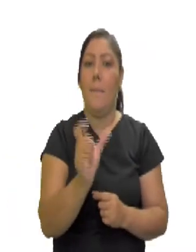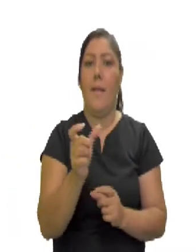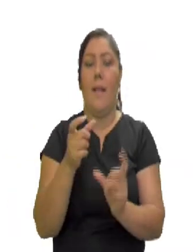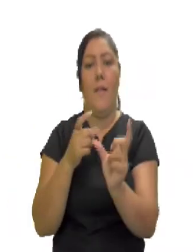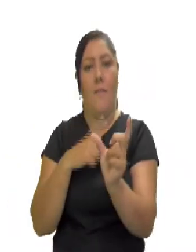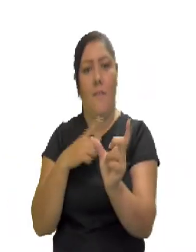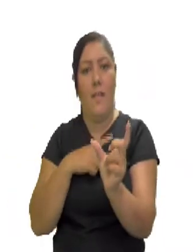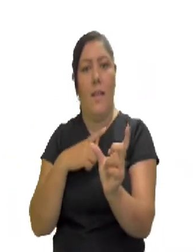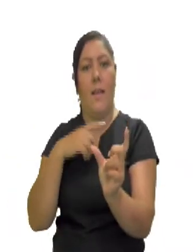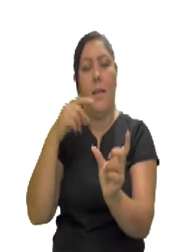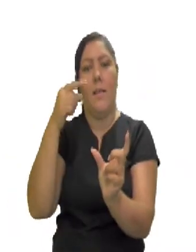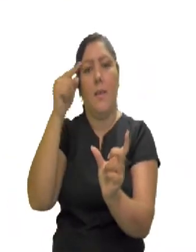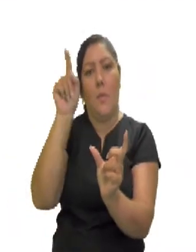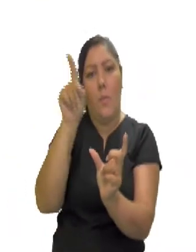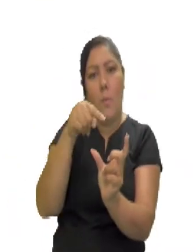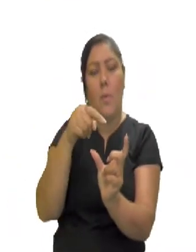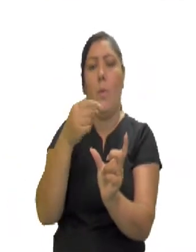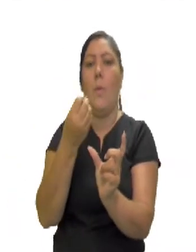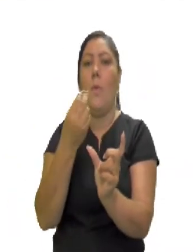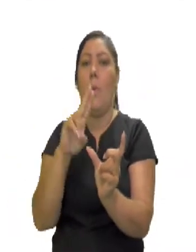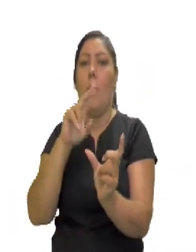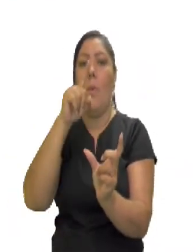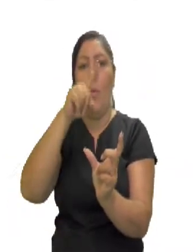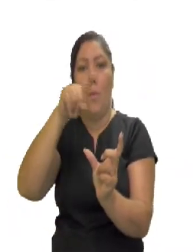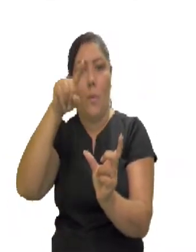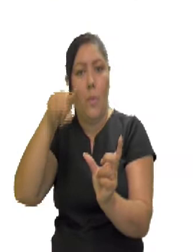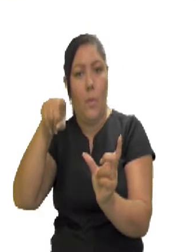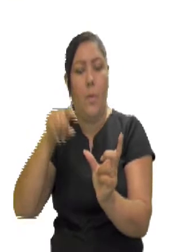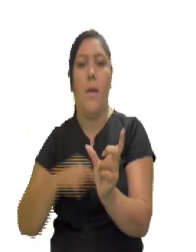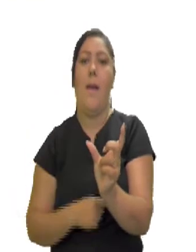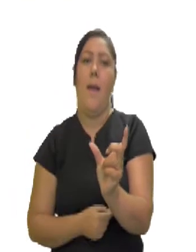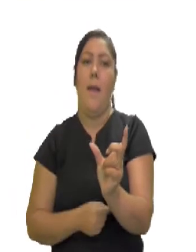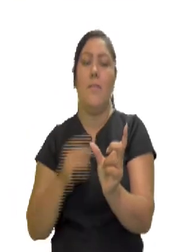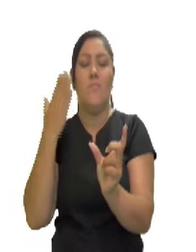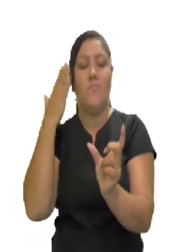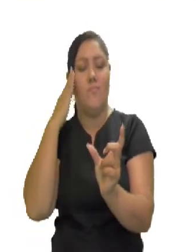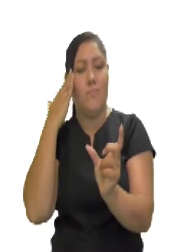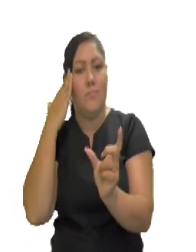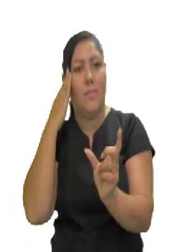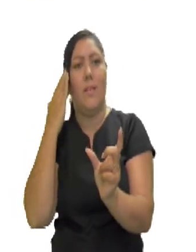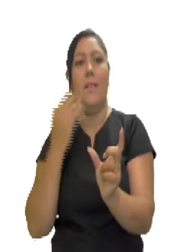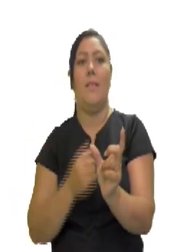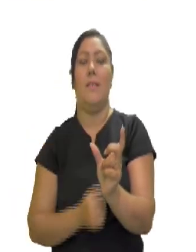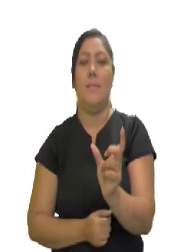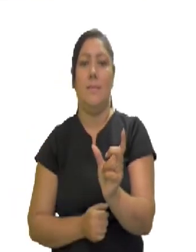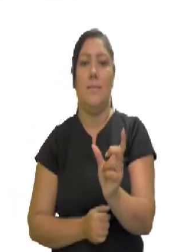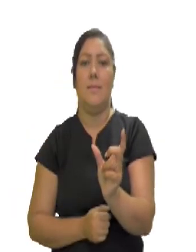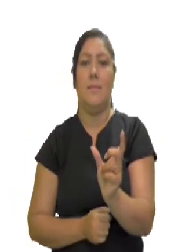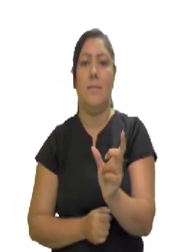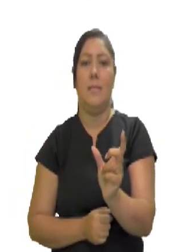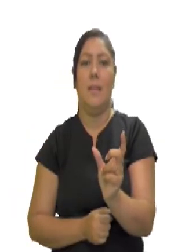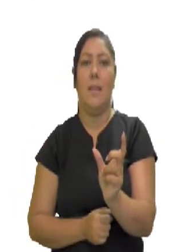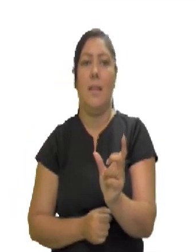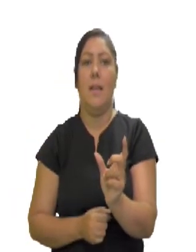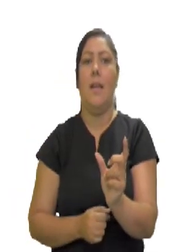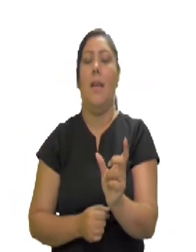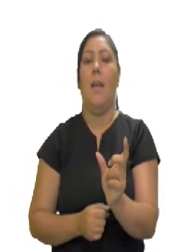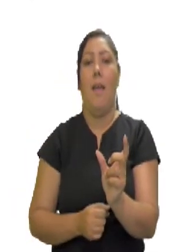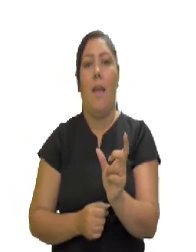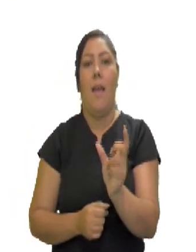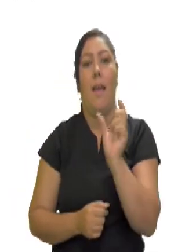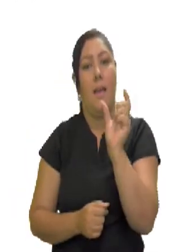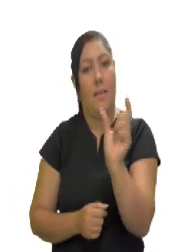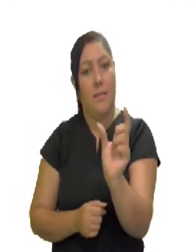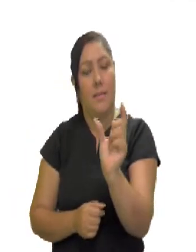com acento agudo como circunflexo, eu já vou entender imediatamente que aquela sílaba é a sílaba tônica